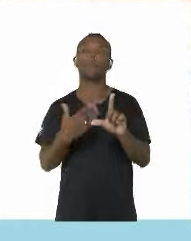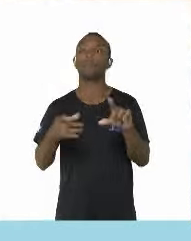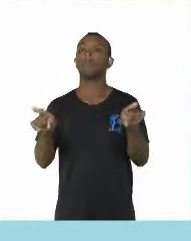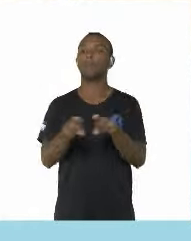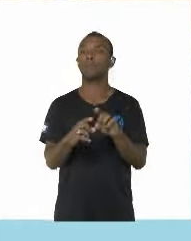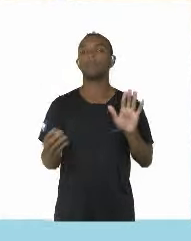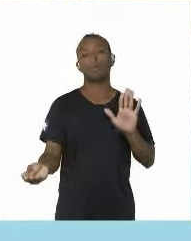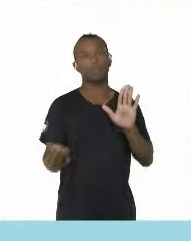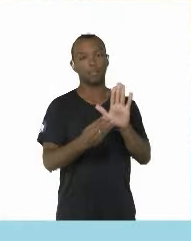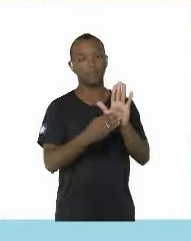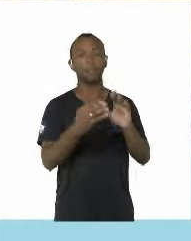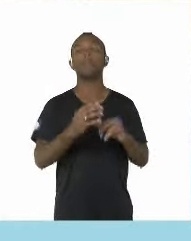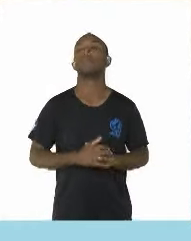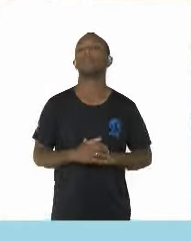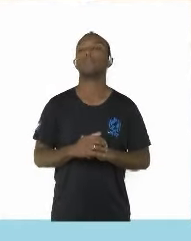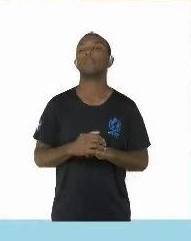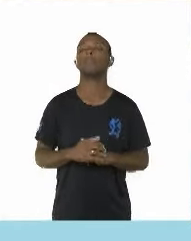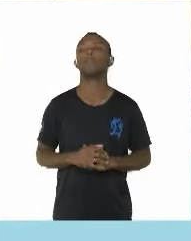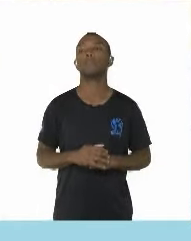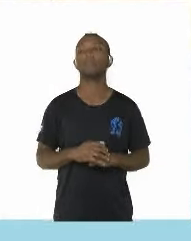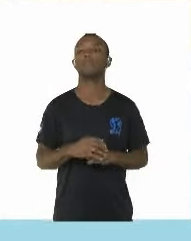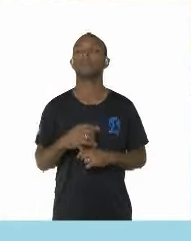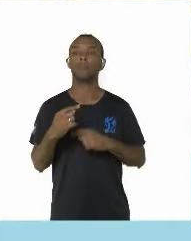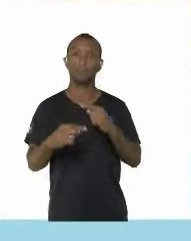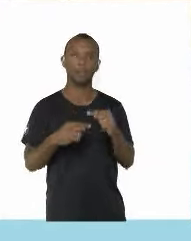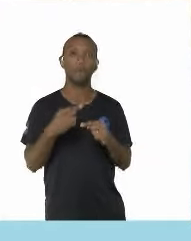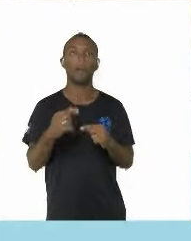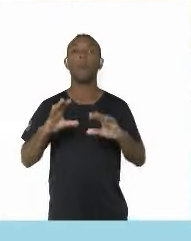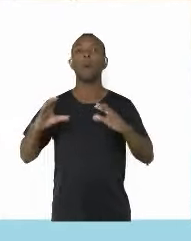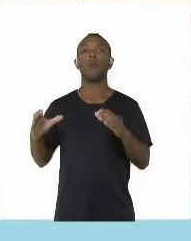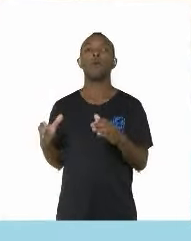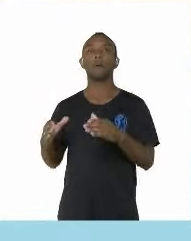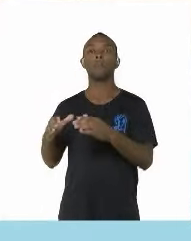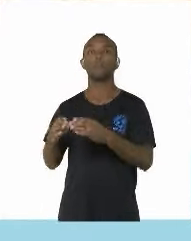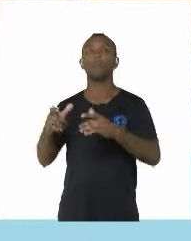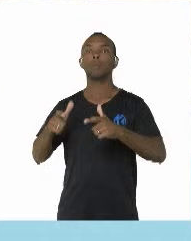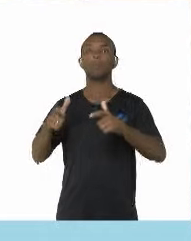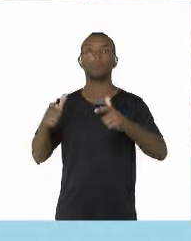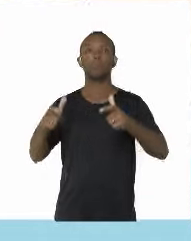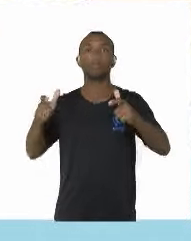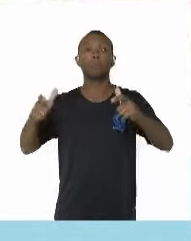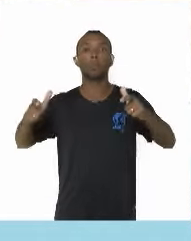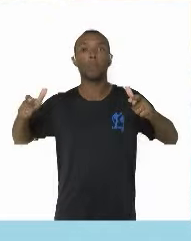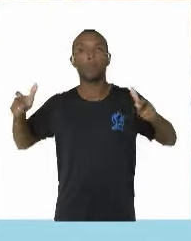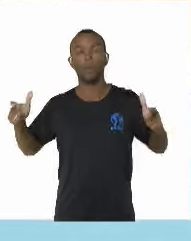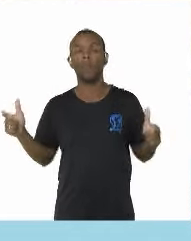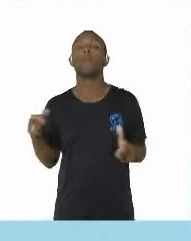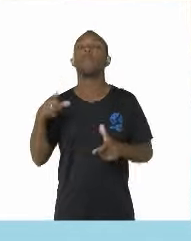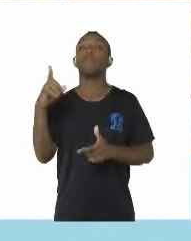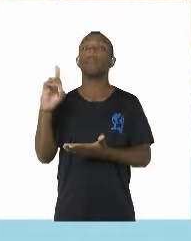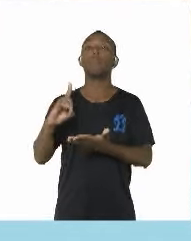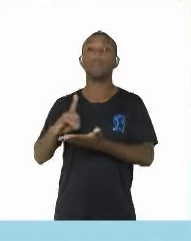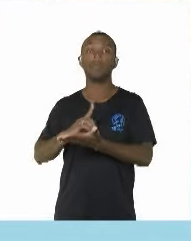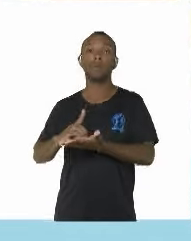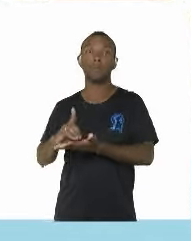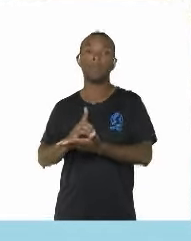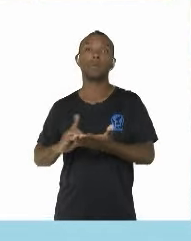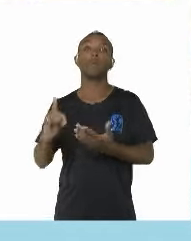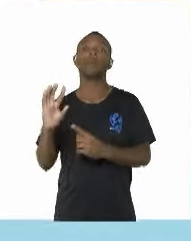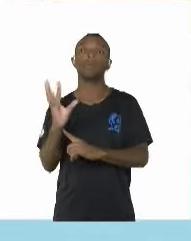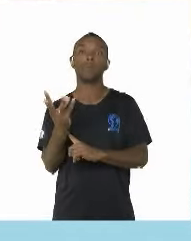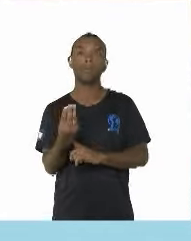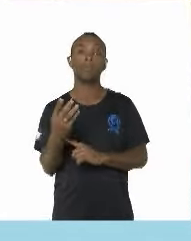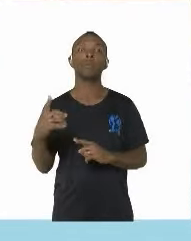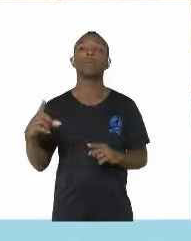aí, como já tinha uma galera ali grande, uma comunidade crescendo de muitos artistas, muitos designers, quando a gente, em